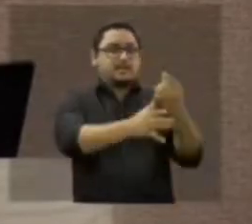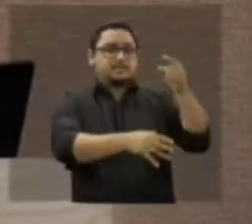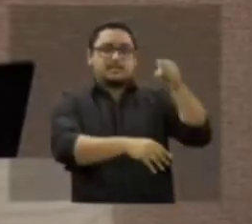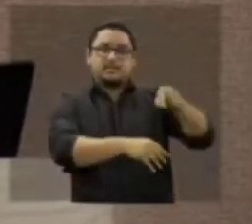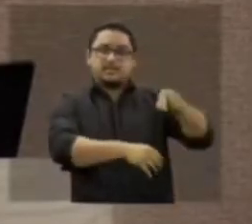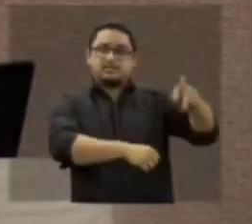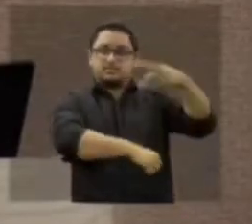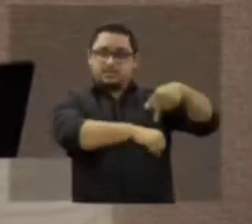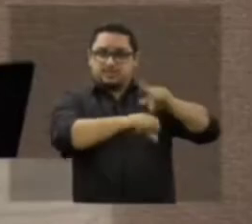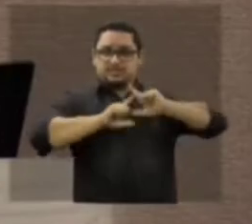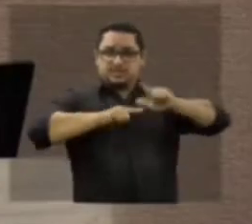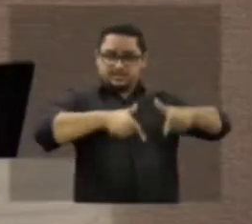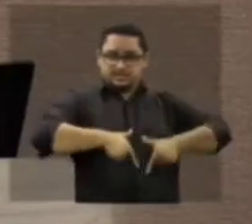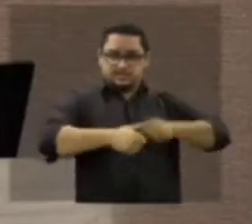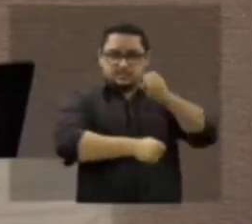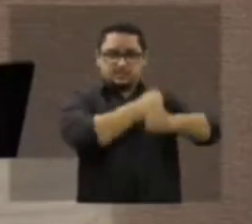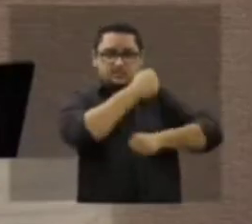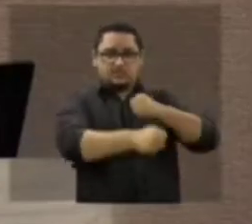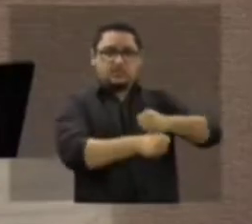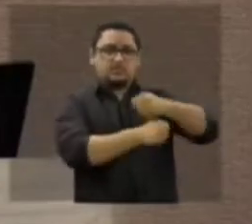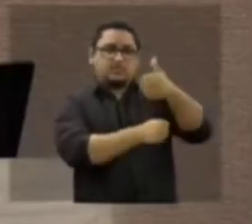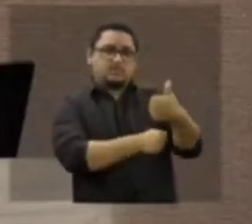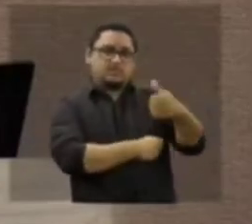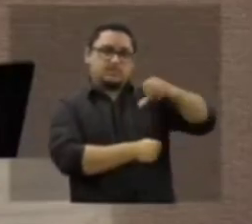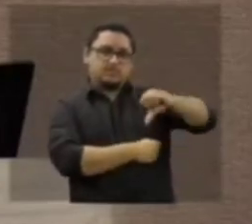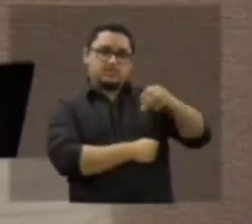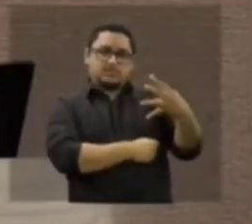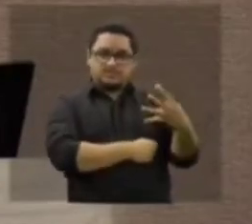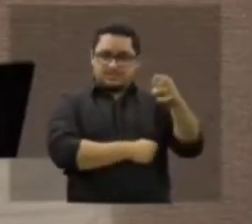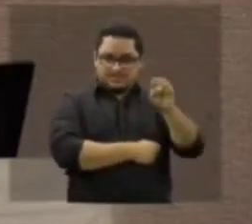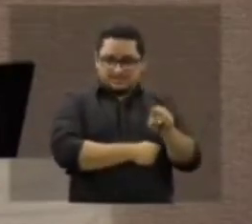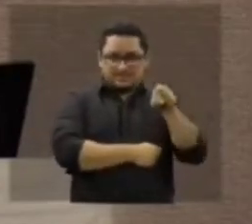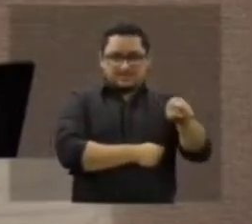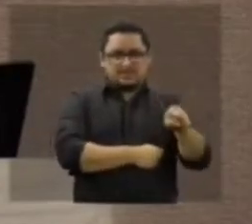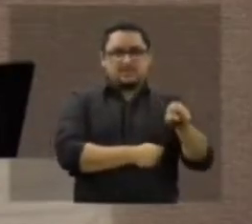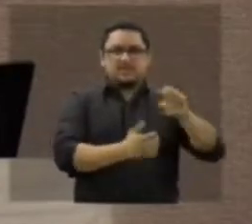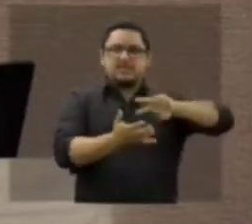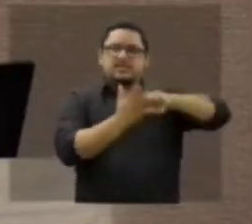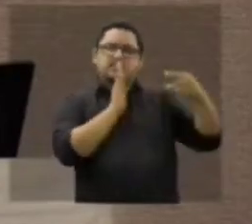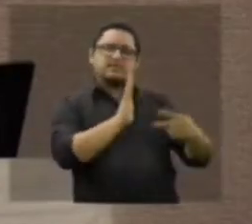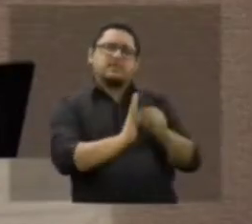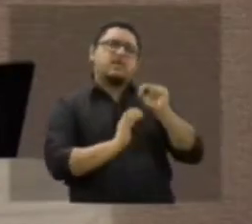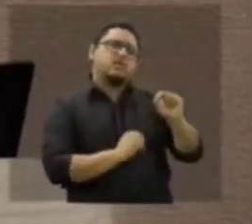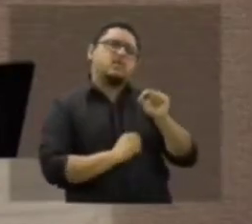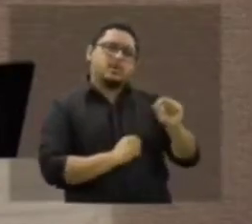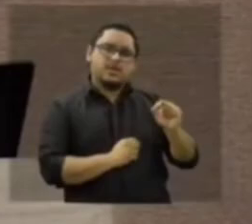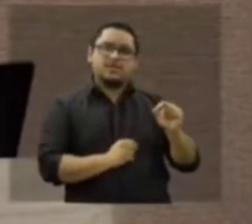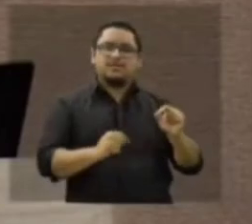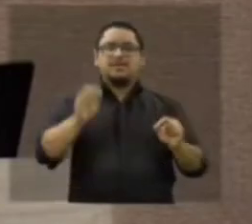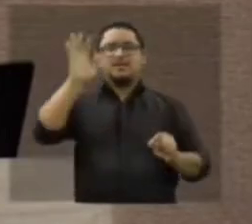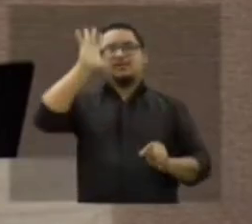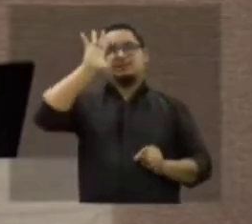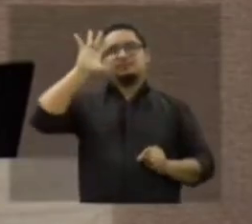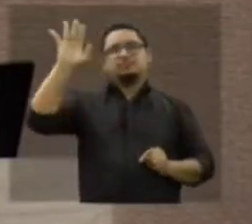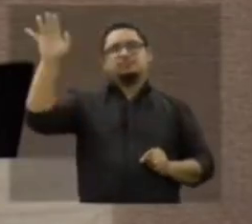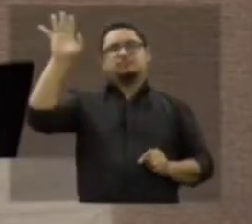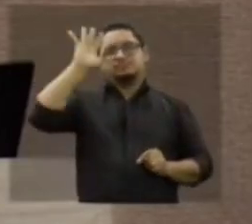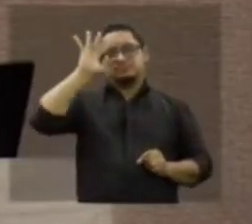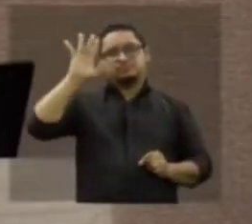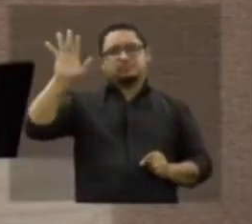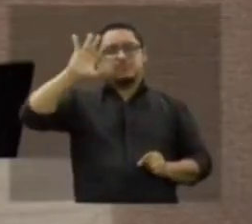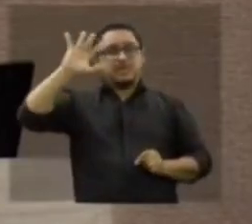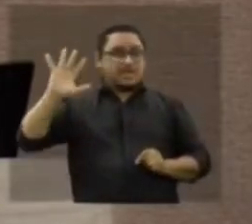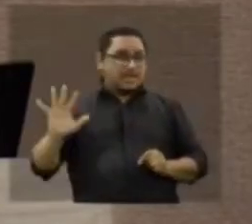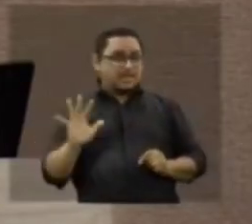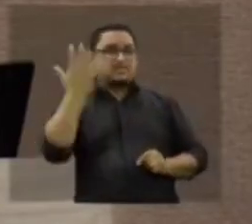1948 após séculos de Anseio por uma Pátria Nacional representou a realização de um Son acalentado